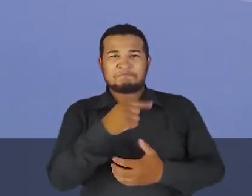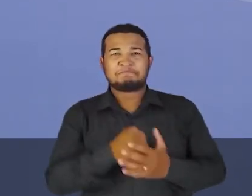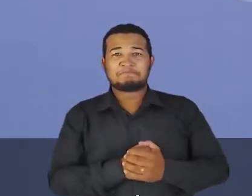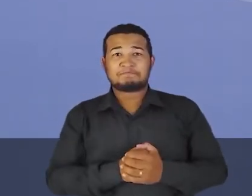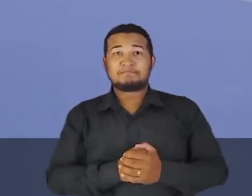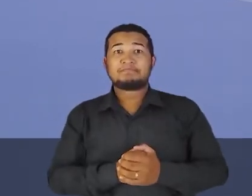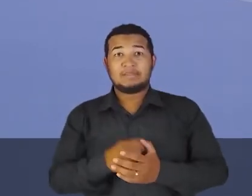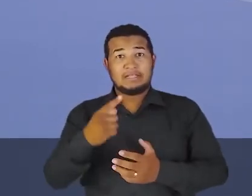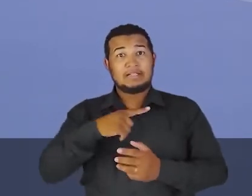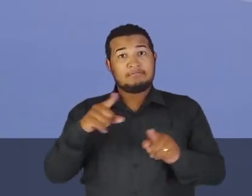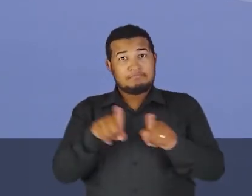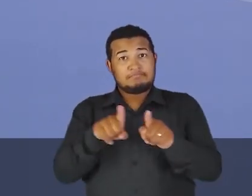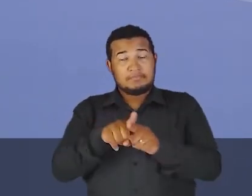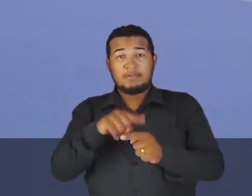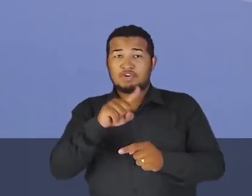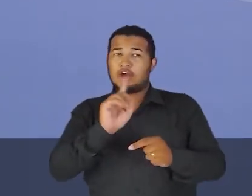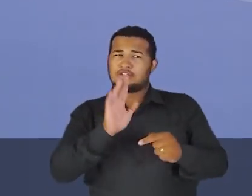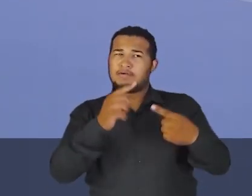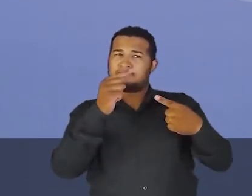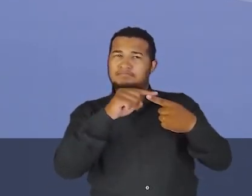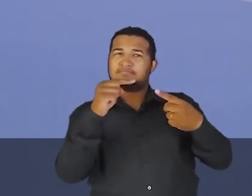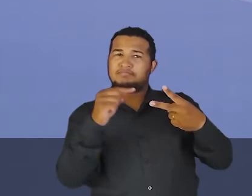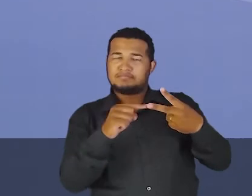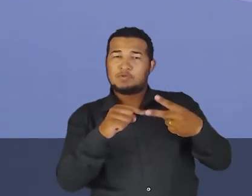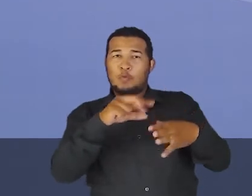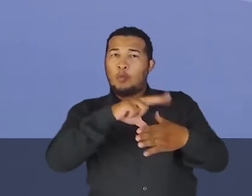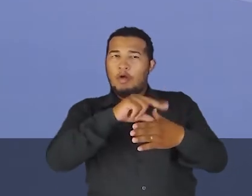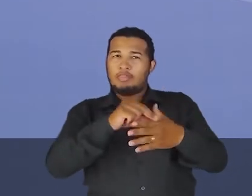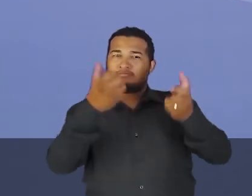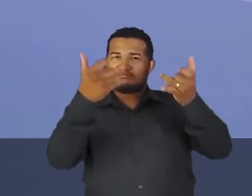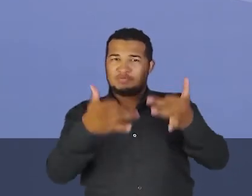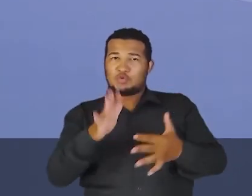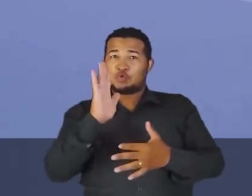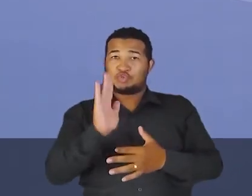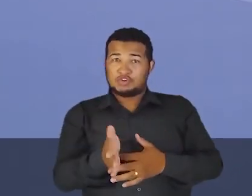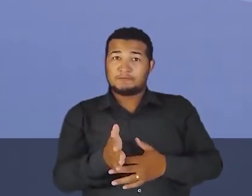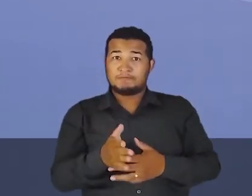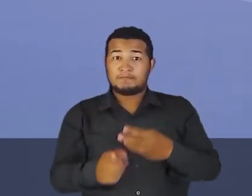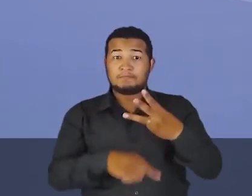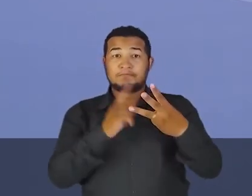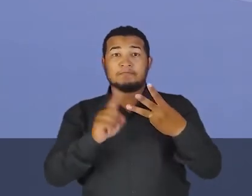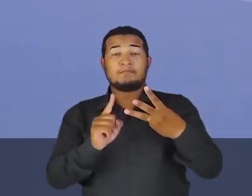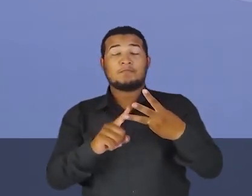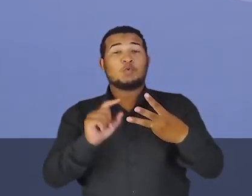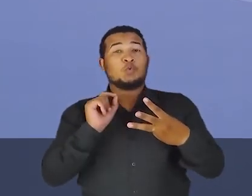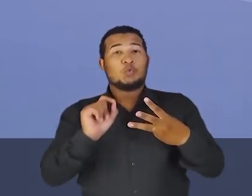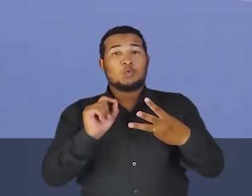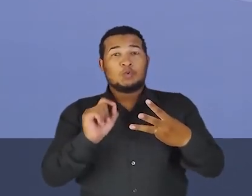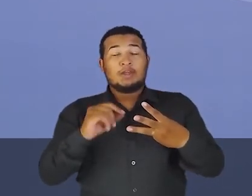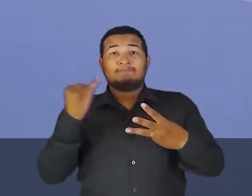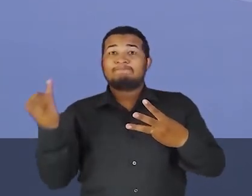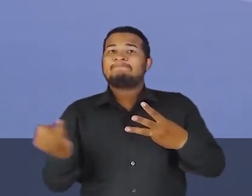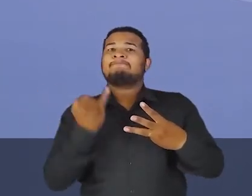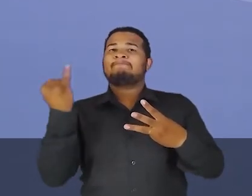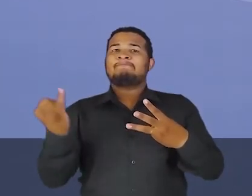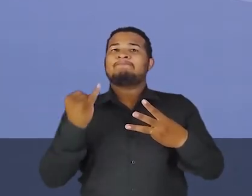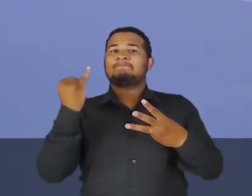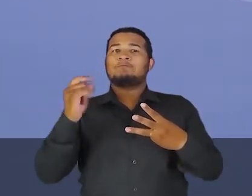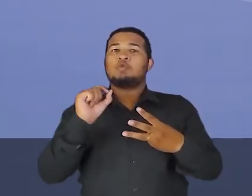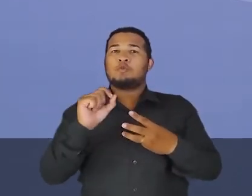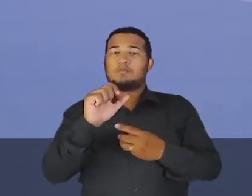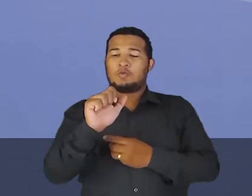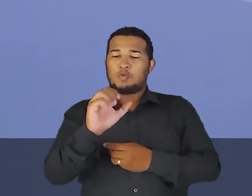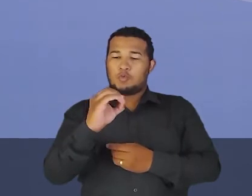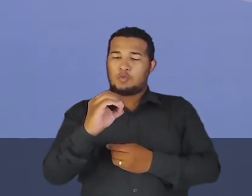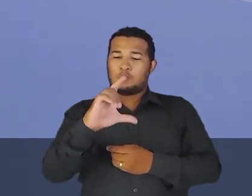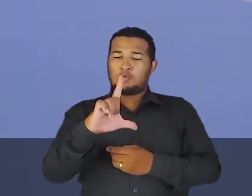além do âmnio, a bolsa amniótica, que são dois anexos embrionários que nós já falamos, um outro anexo embrionário muitíssimo importante é o